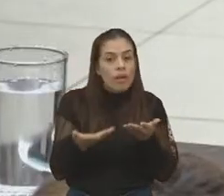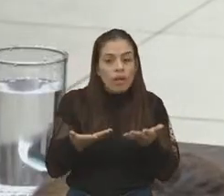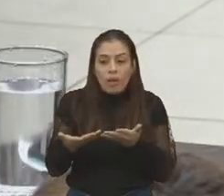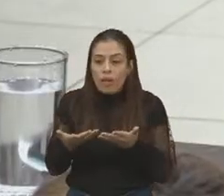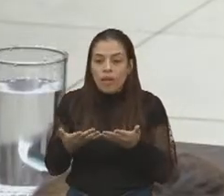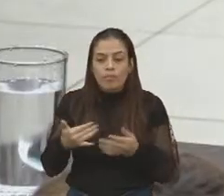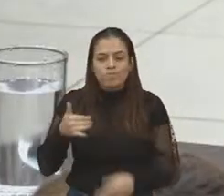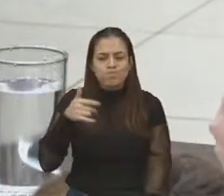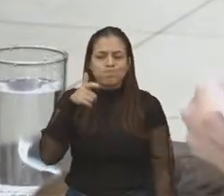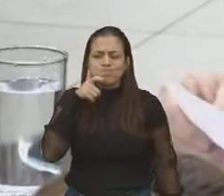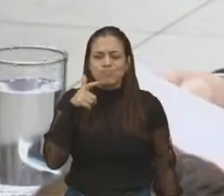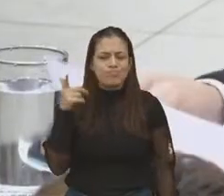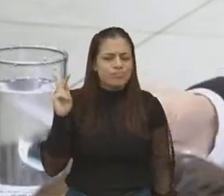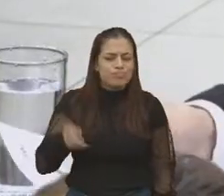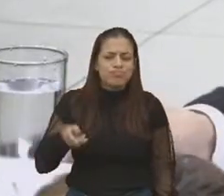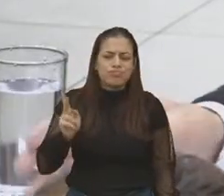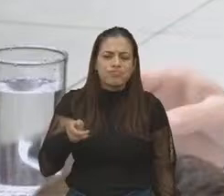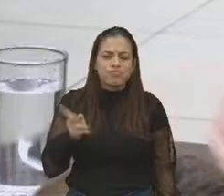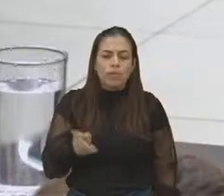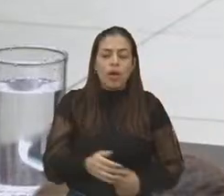muita ligação. Isso aí.